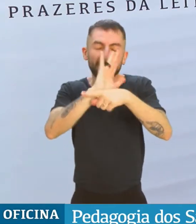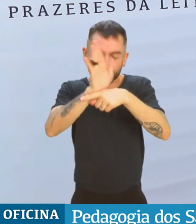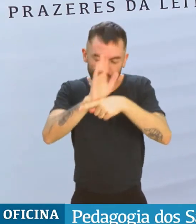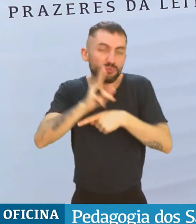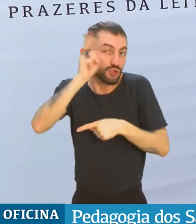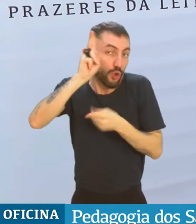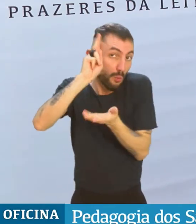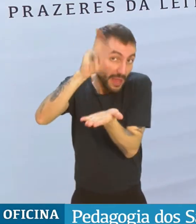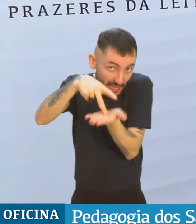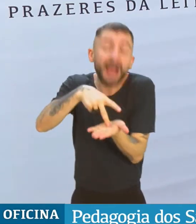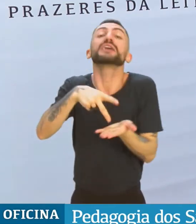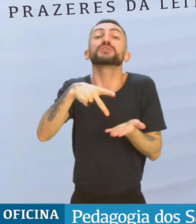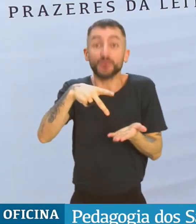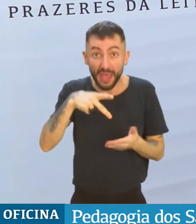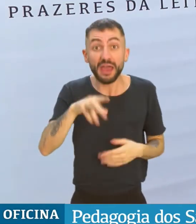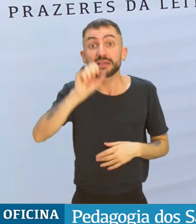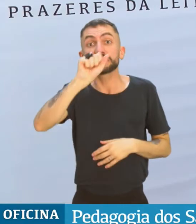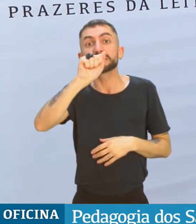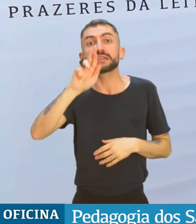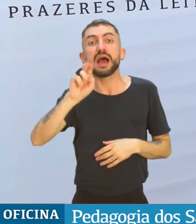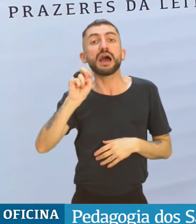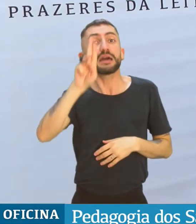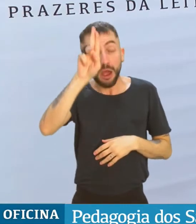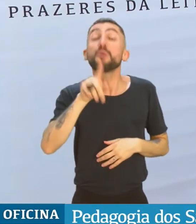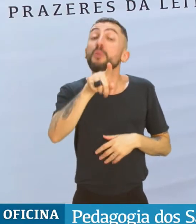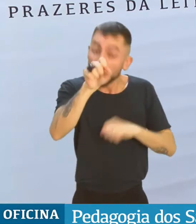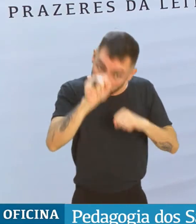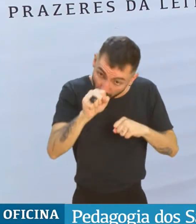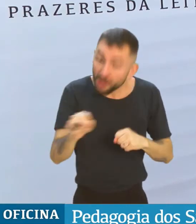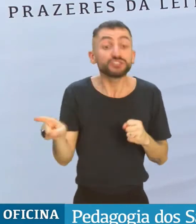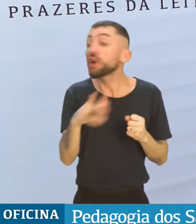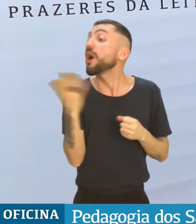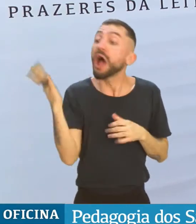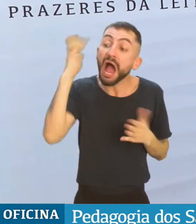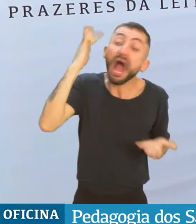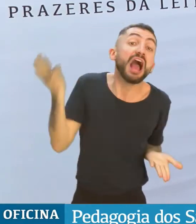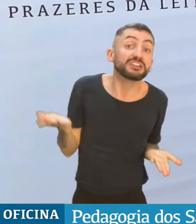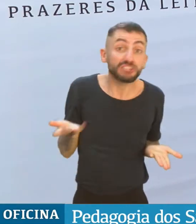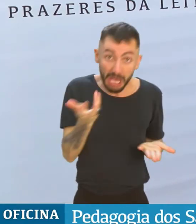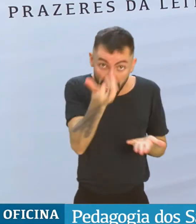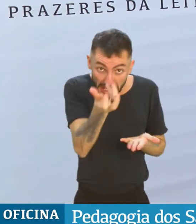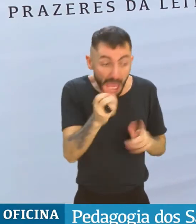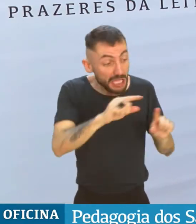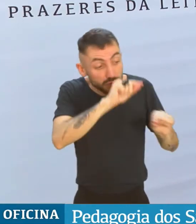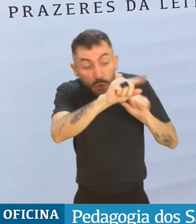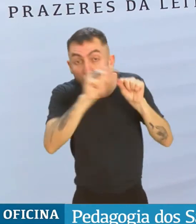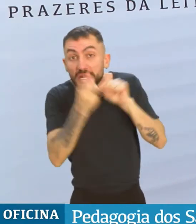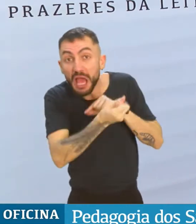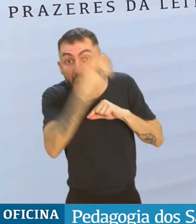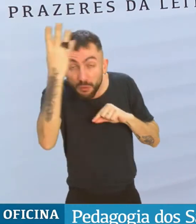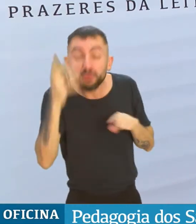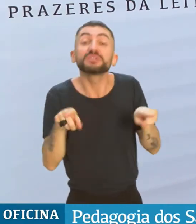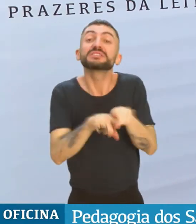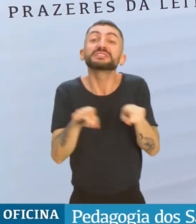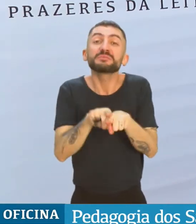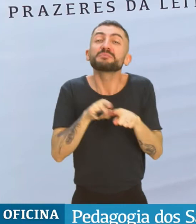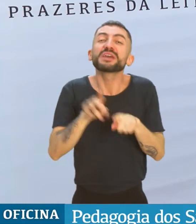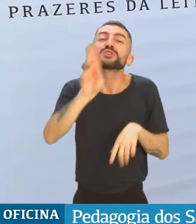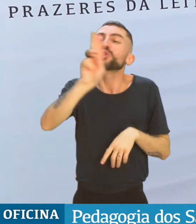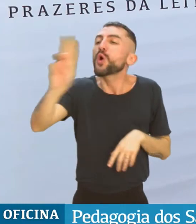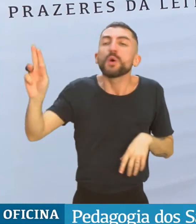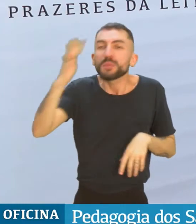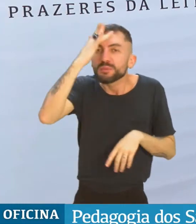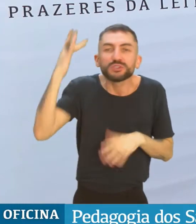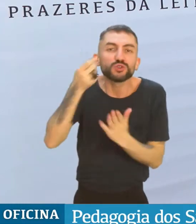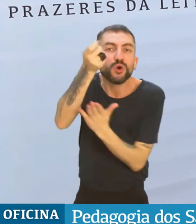alguns poemas, apresenta a proposta delas de repente escolherem alguns textos, estudarem alguns autores. Então